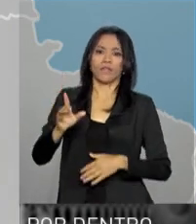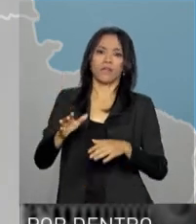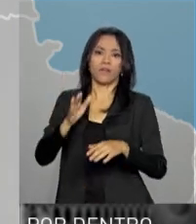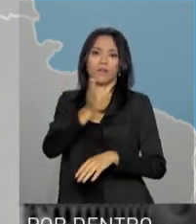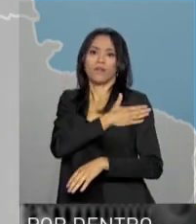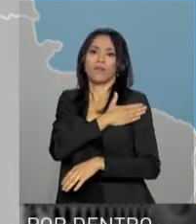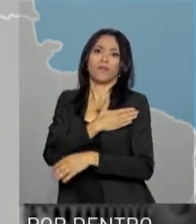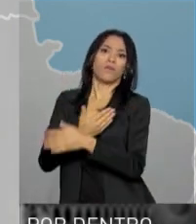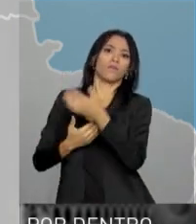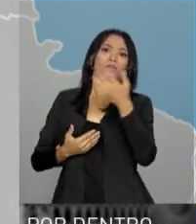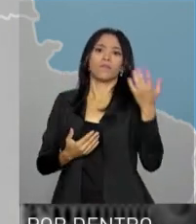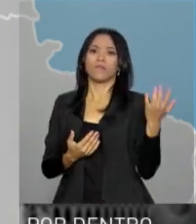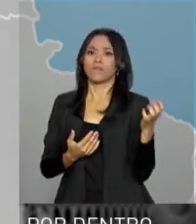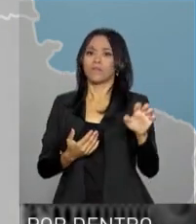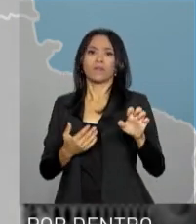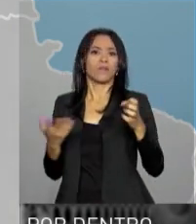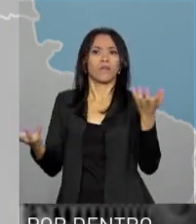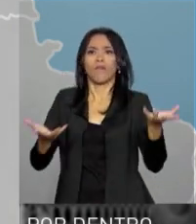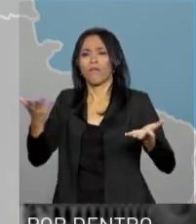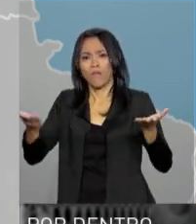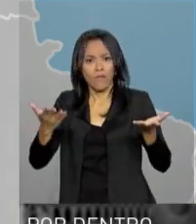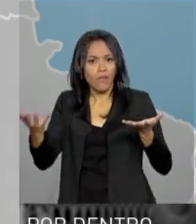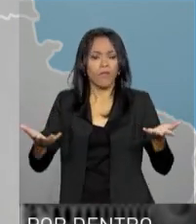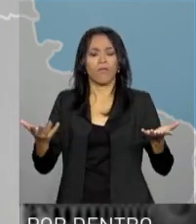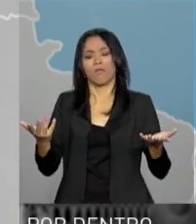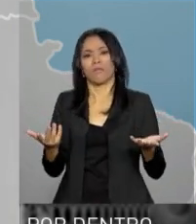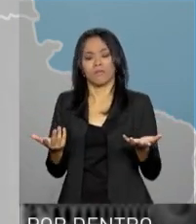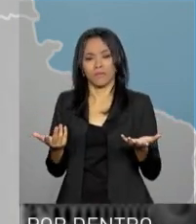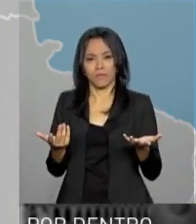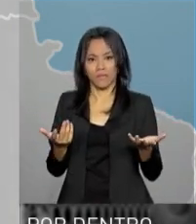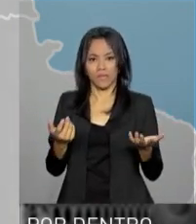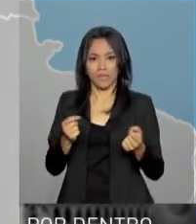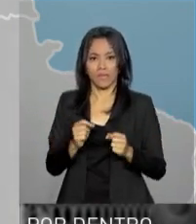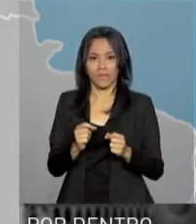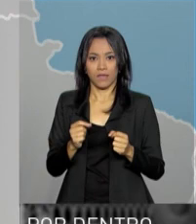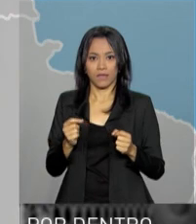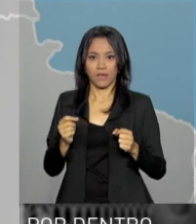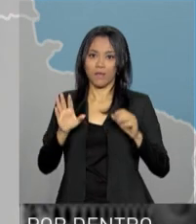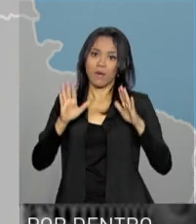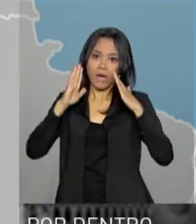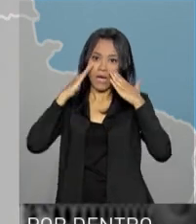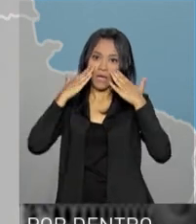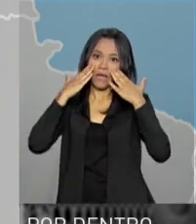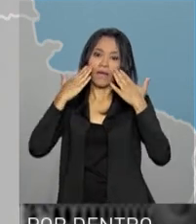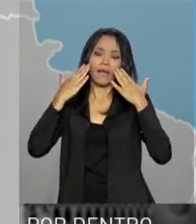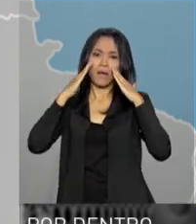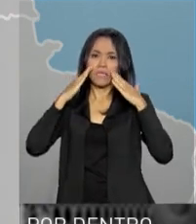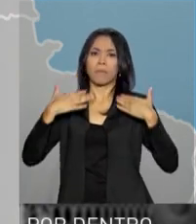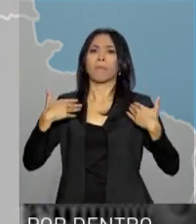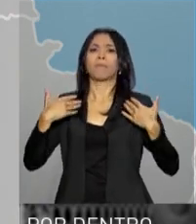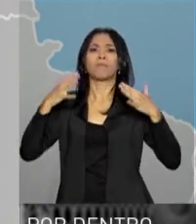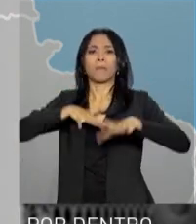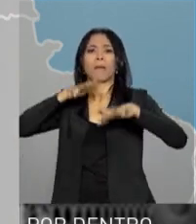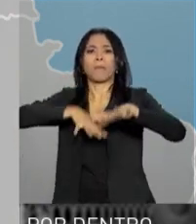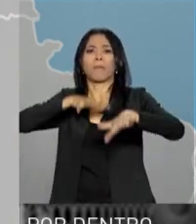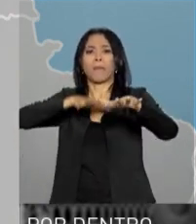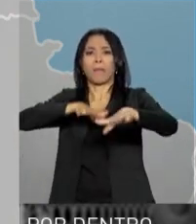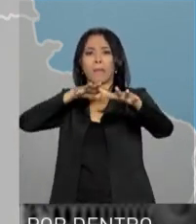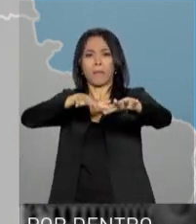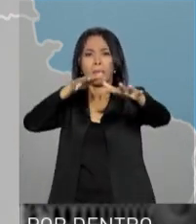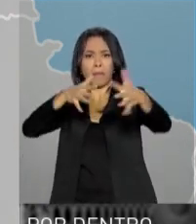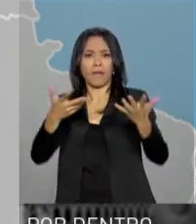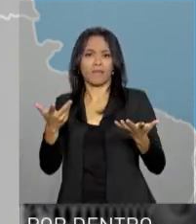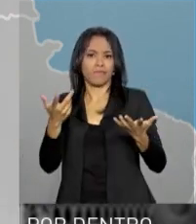permite uma maior possibilidade de que representações criminais que tenham mais espaço principalmente nas redes sociais